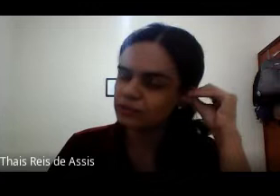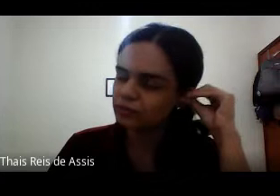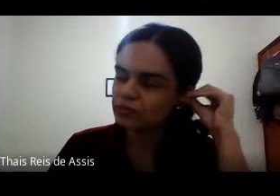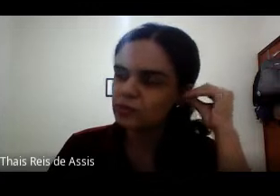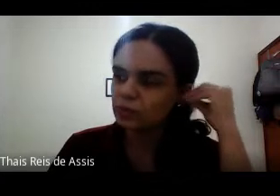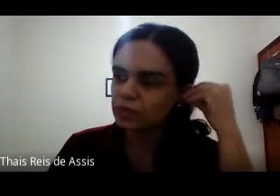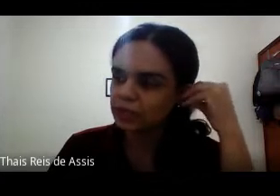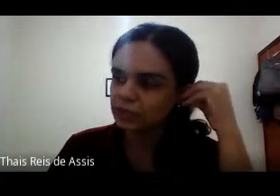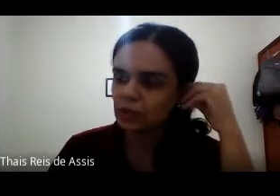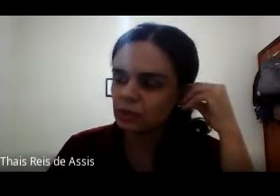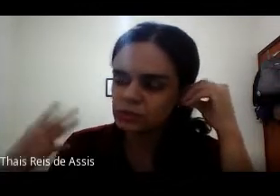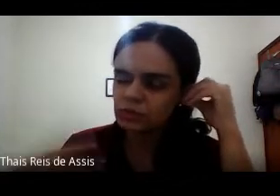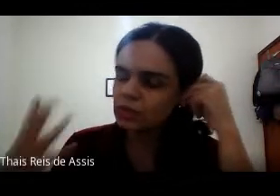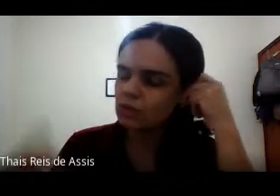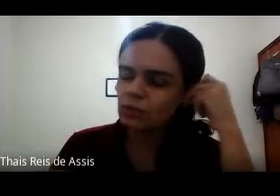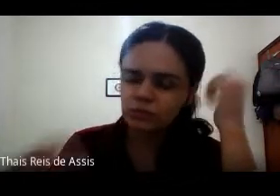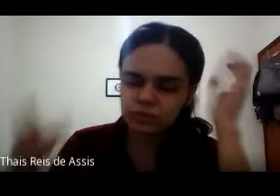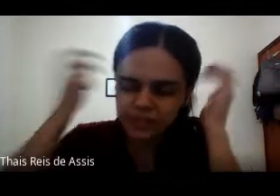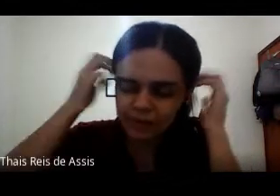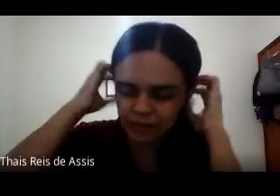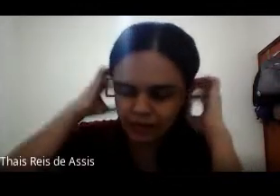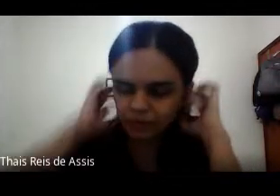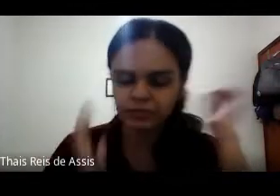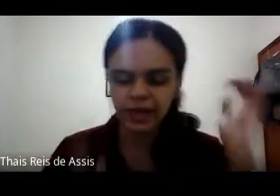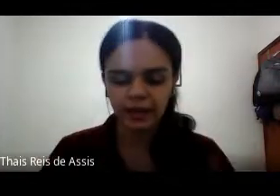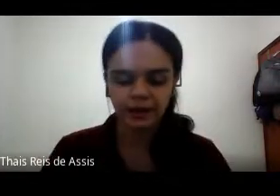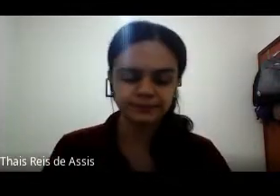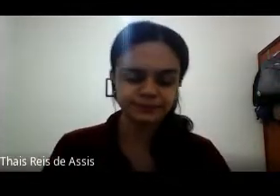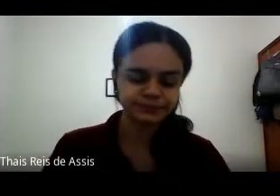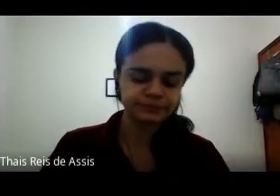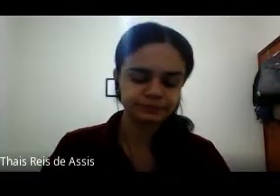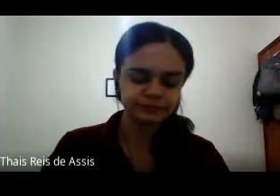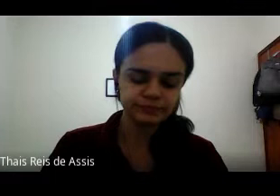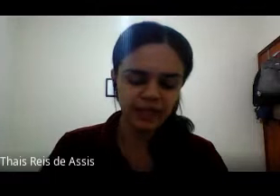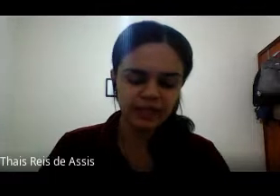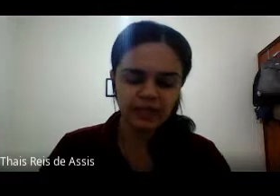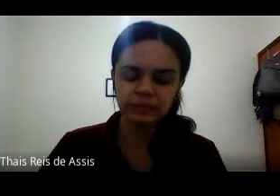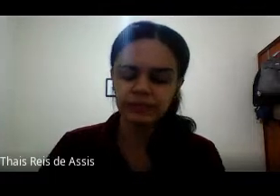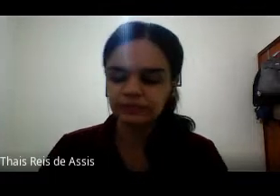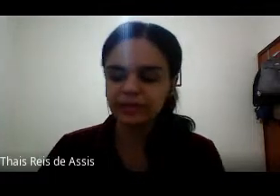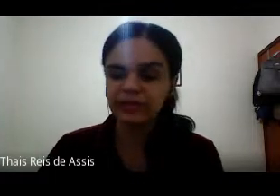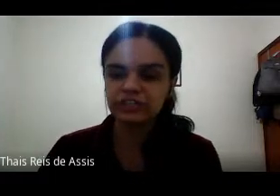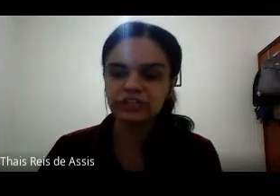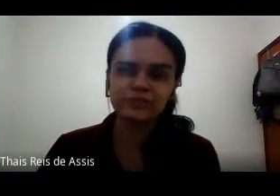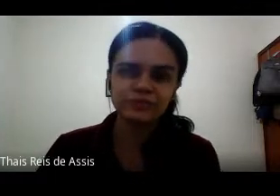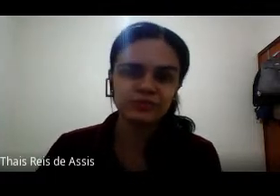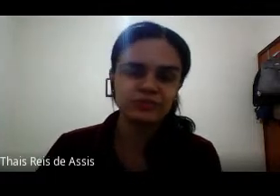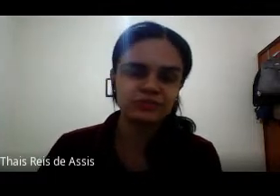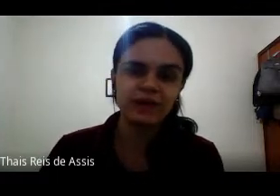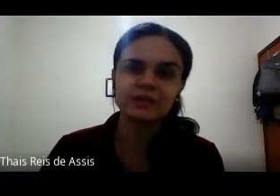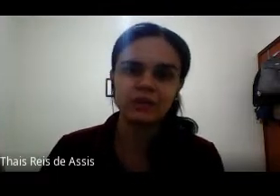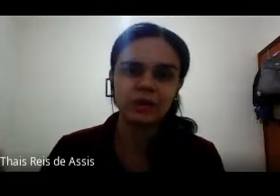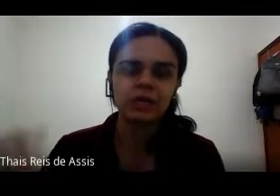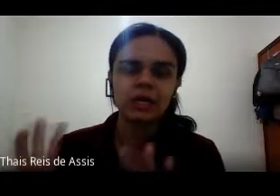prática do professor, que os conteúdos, o saber, ele não está cada um dentro de uma caixinha como se fosse